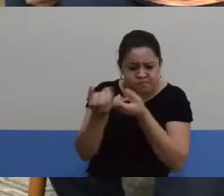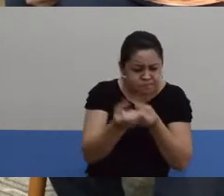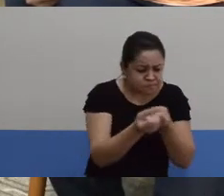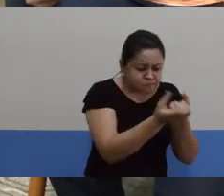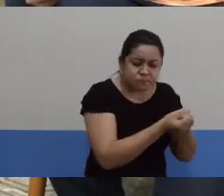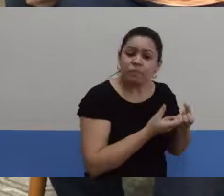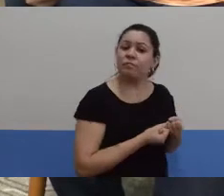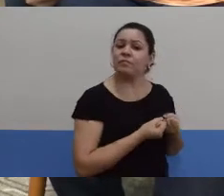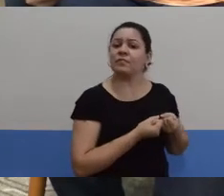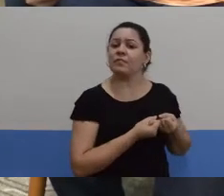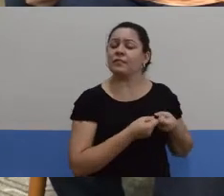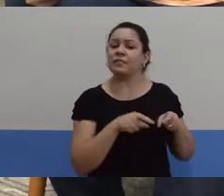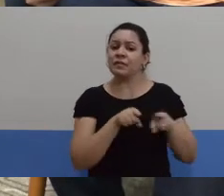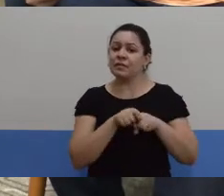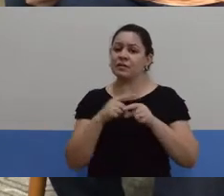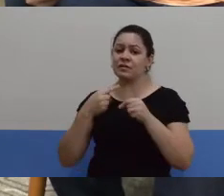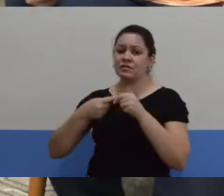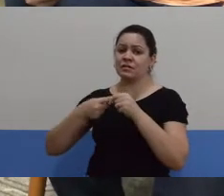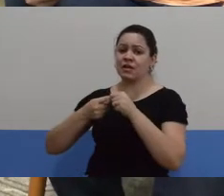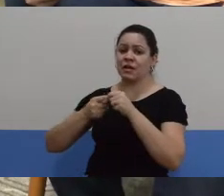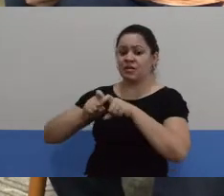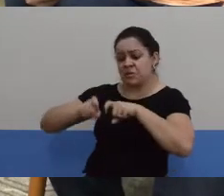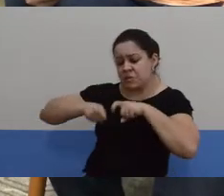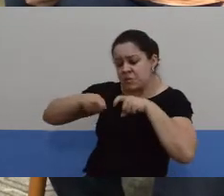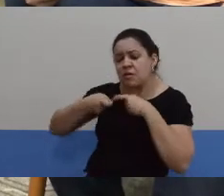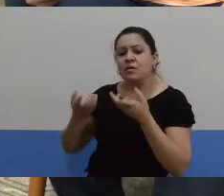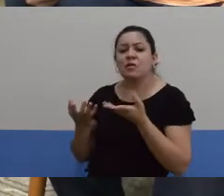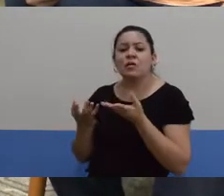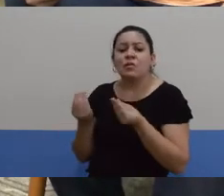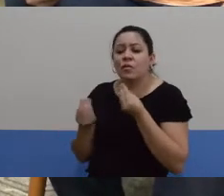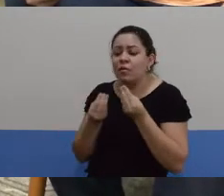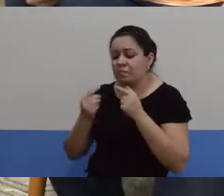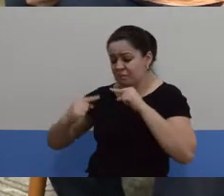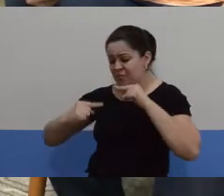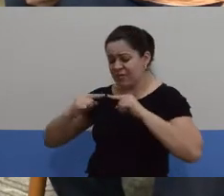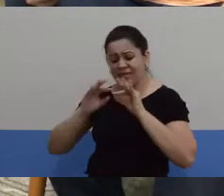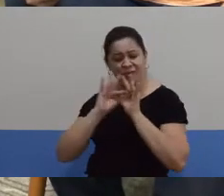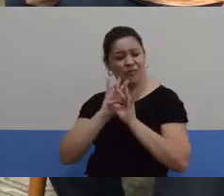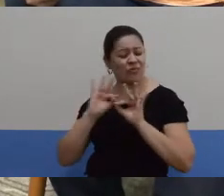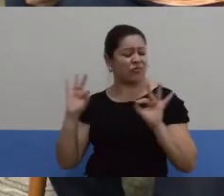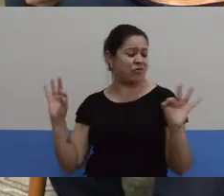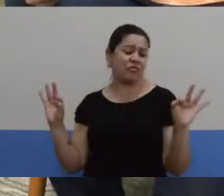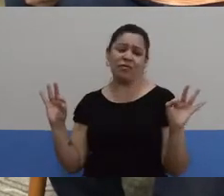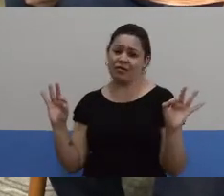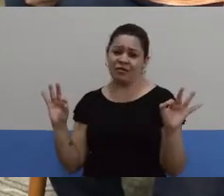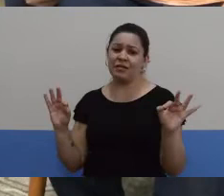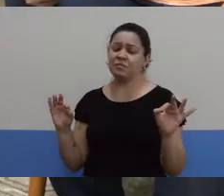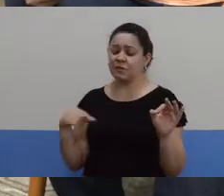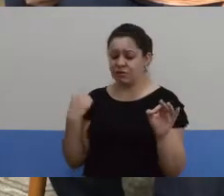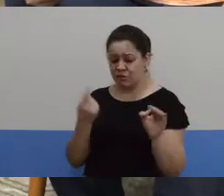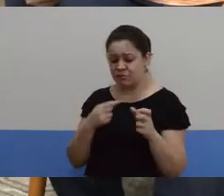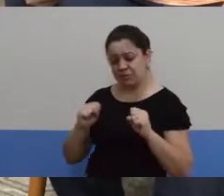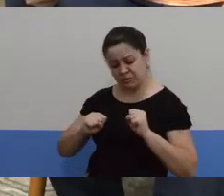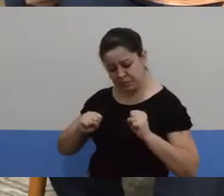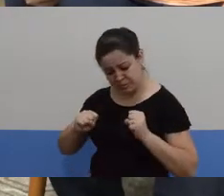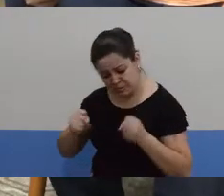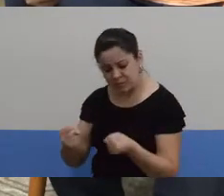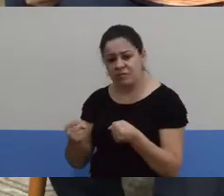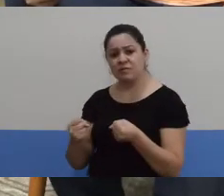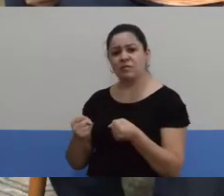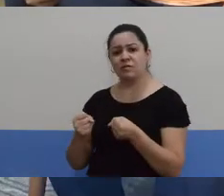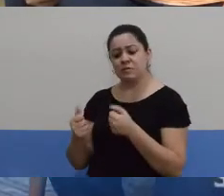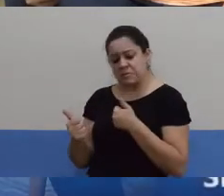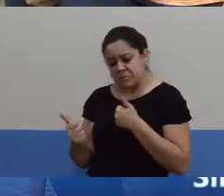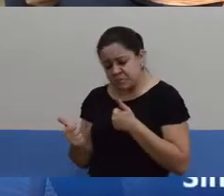nossa cidade aí do interior, a questão política é terrível, né? Mas vamos fazer um esforço, pelo menos, de